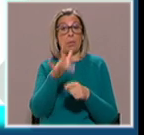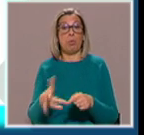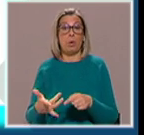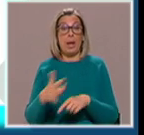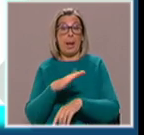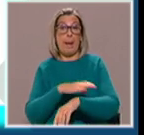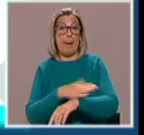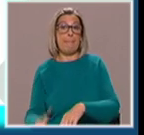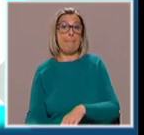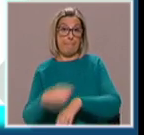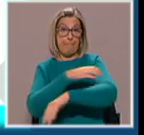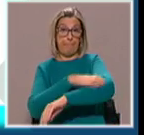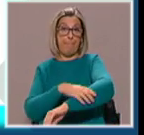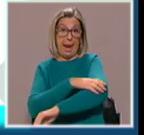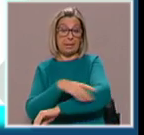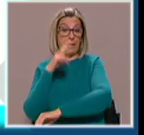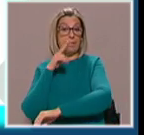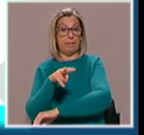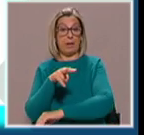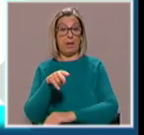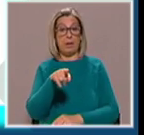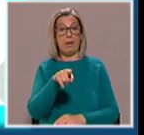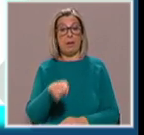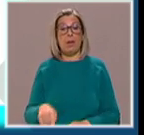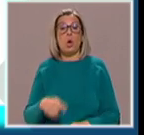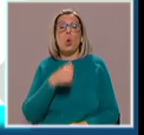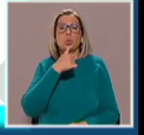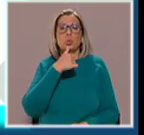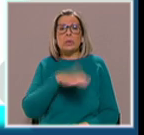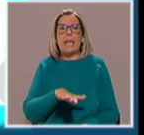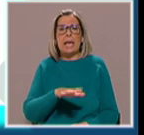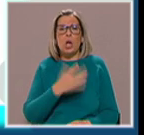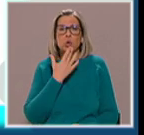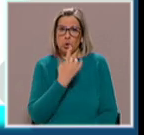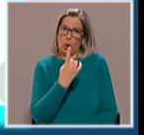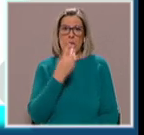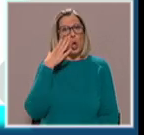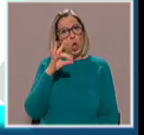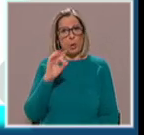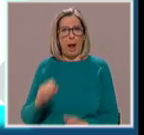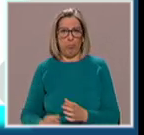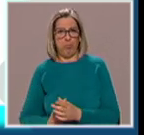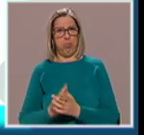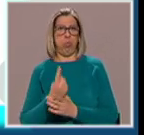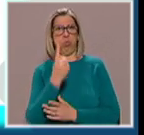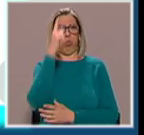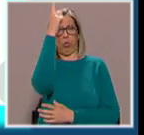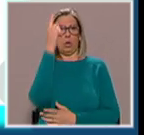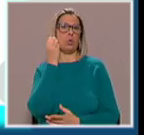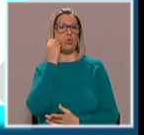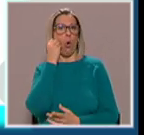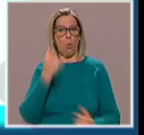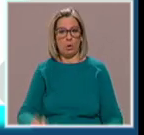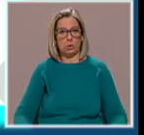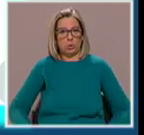sangue, para circular, ele não consegue subir, digamos assim, sozinho. O que é que ele vai precisar? Vai precisar de que haja uma contração